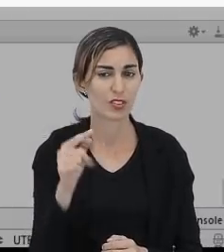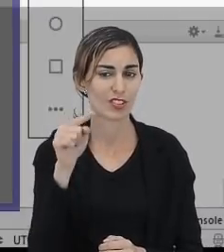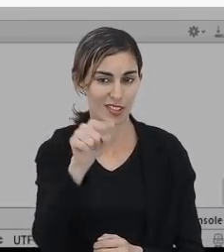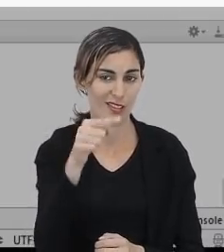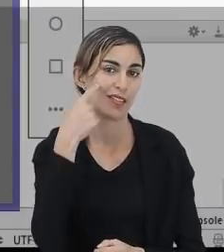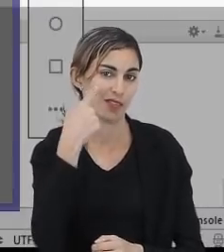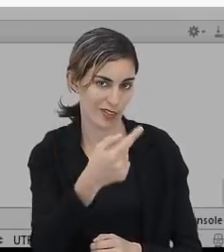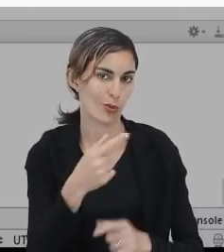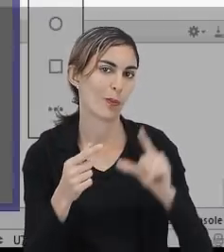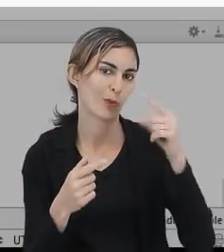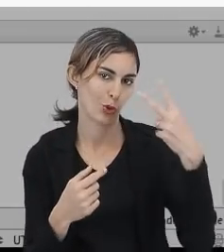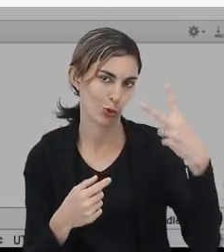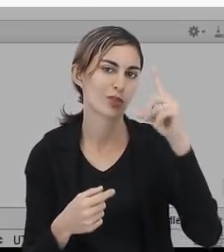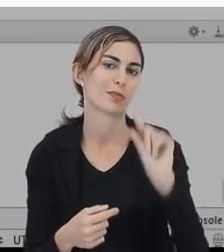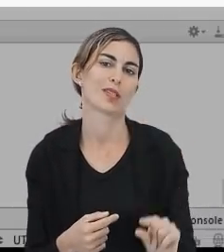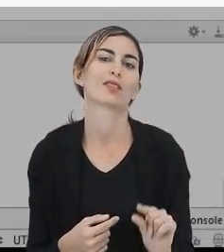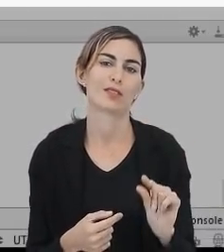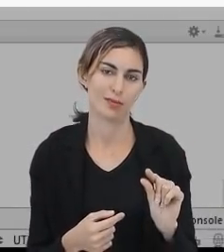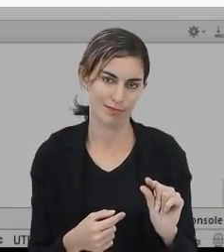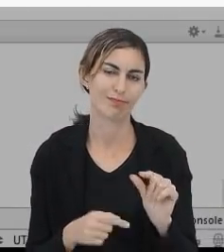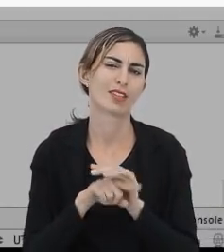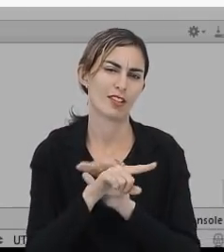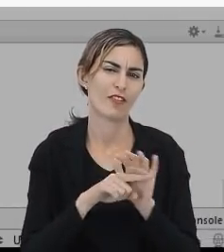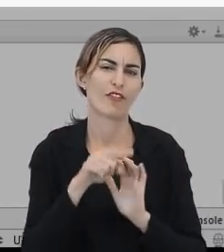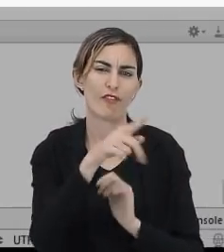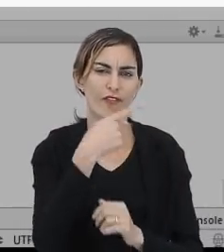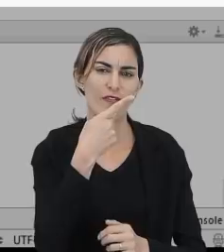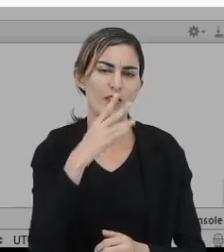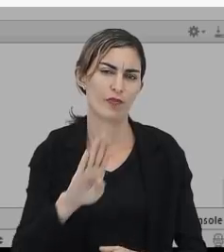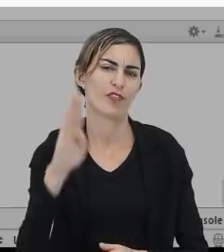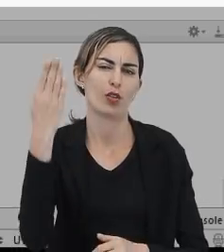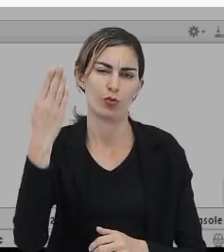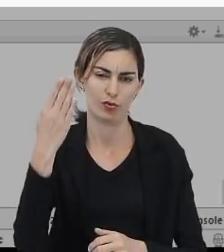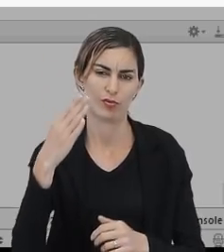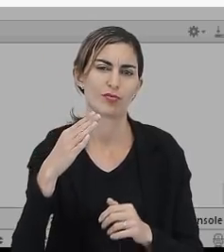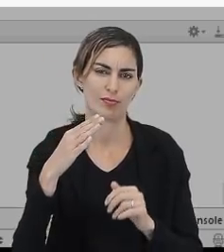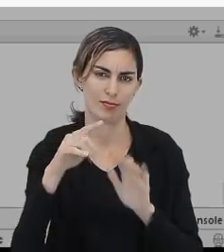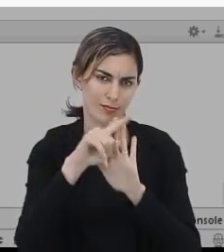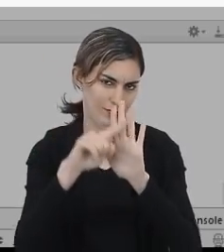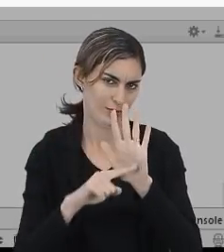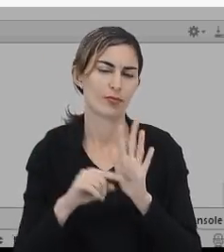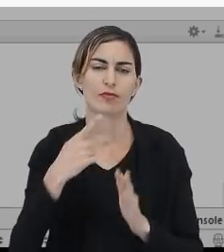Veja que ele viu que era menor. Ele avaliou como sendo falso.